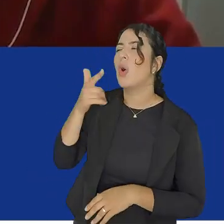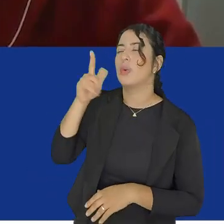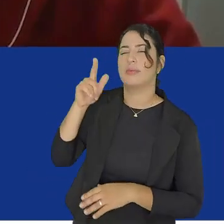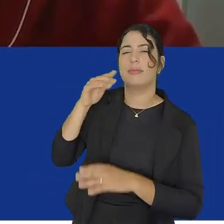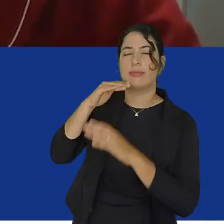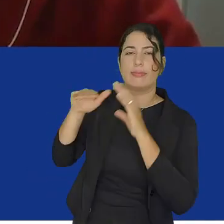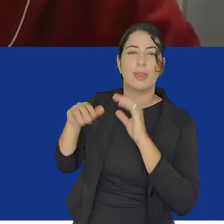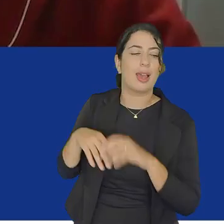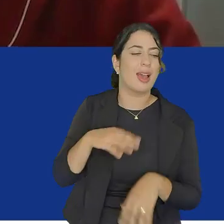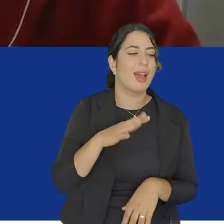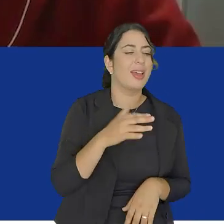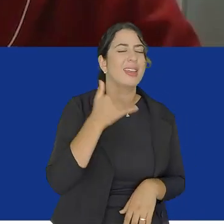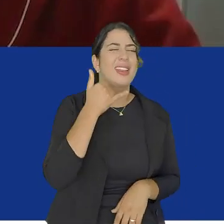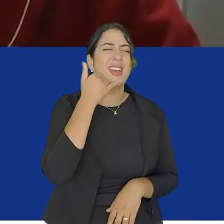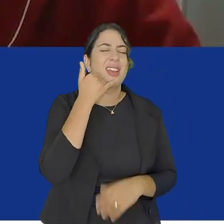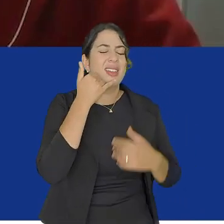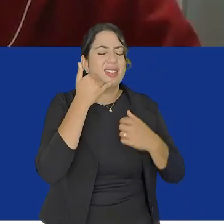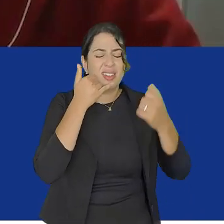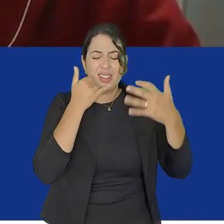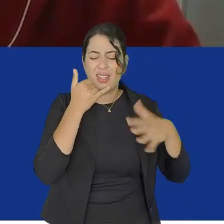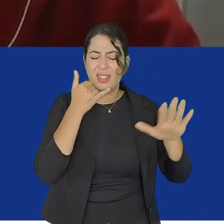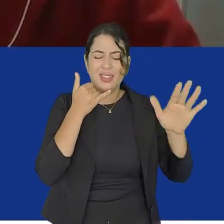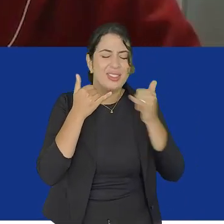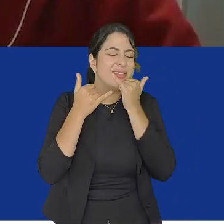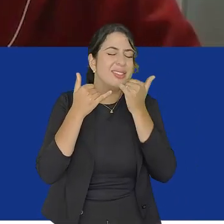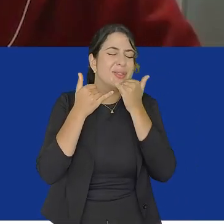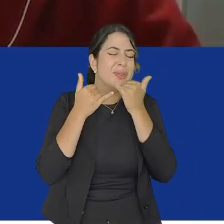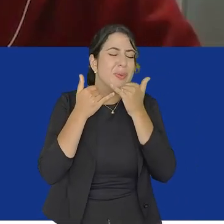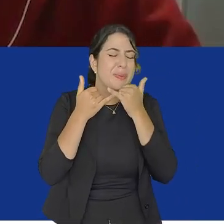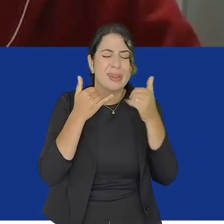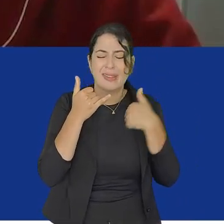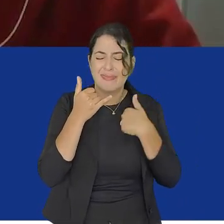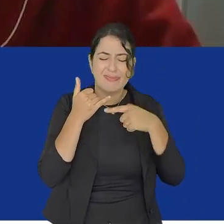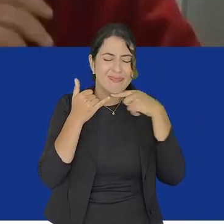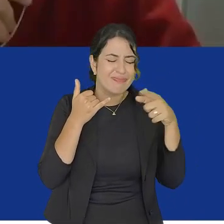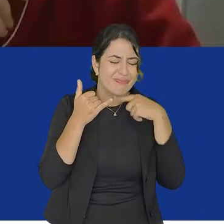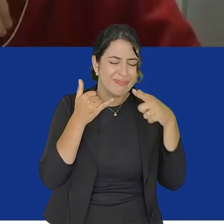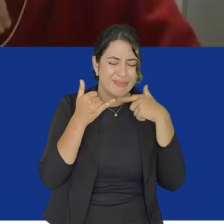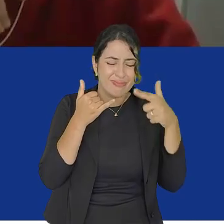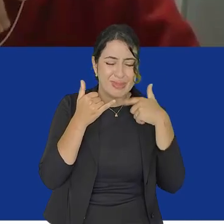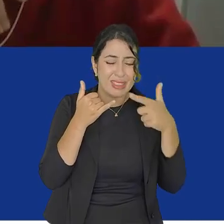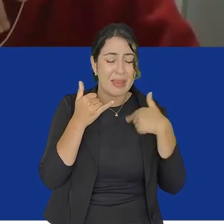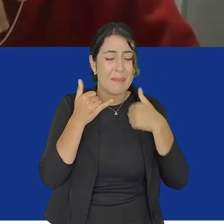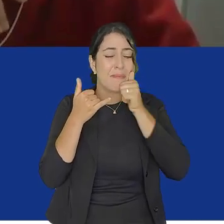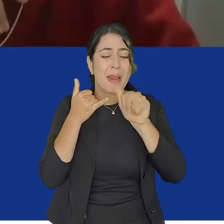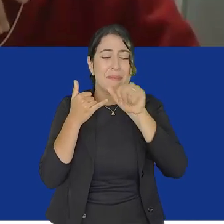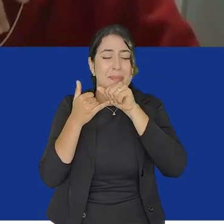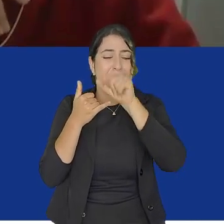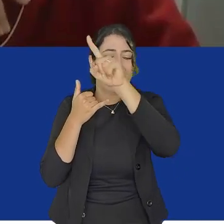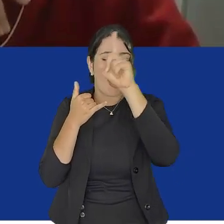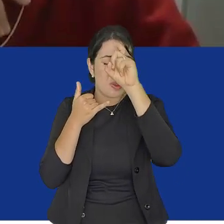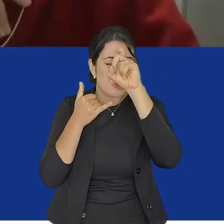alguma coisa e falou, ai, cara, eu não tô com cabeça para isso hoje, me desculpa. Eu tô com a minha mãe muito mal